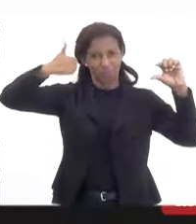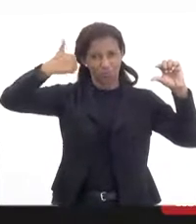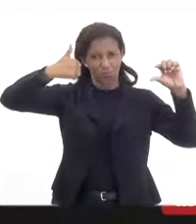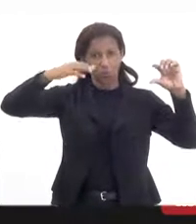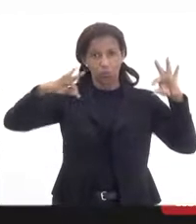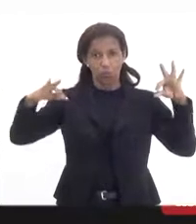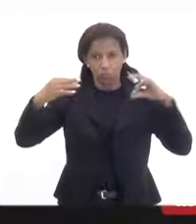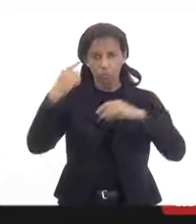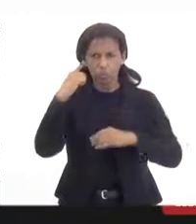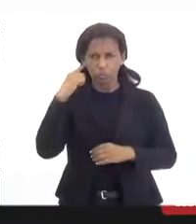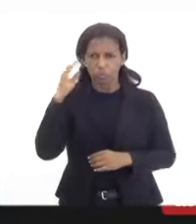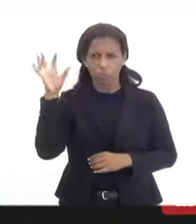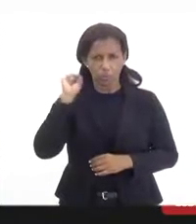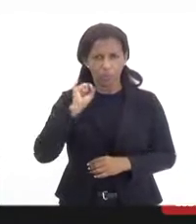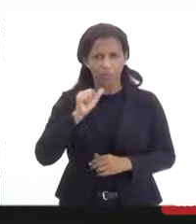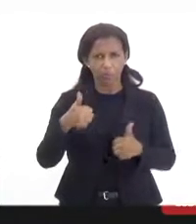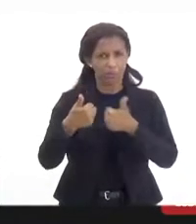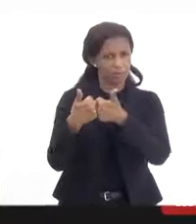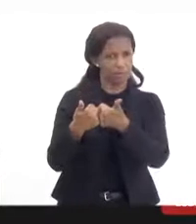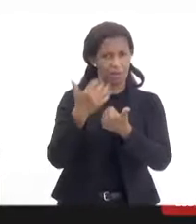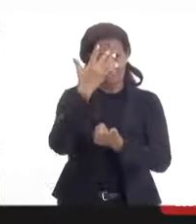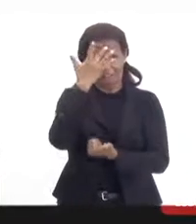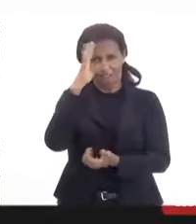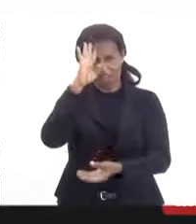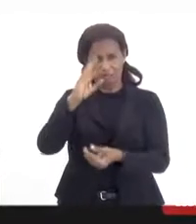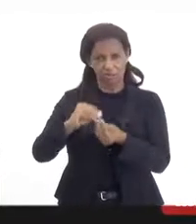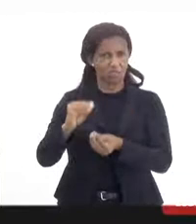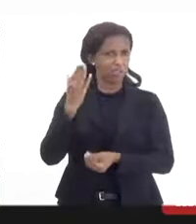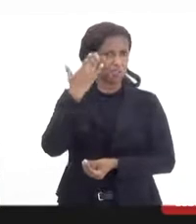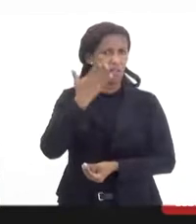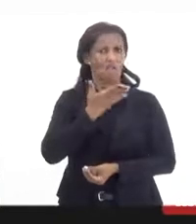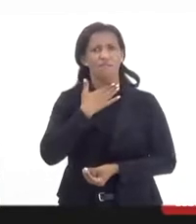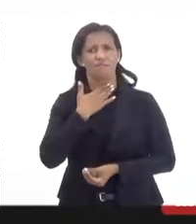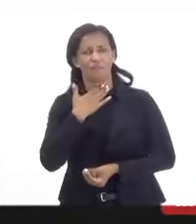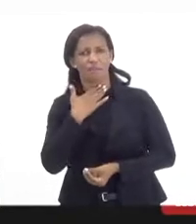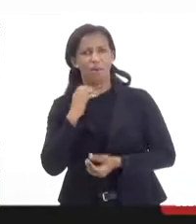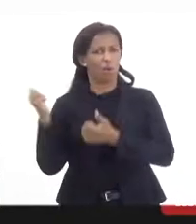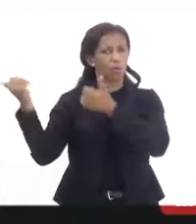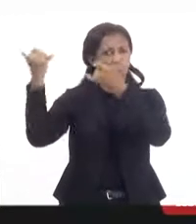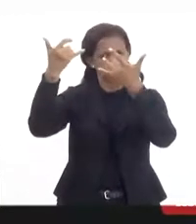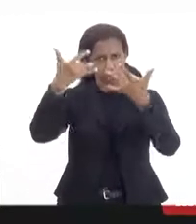Todos estão escutando? Tá fácil de entender a voz?